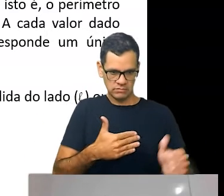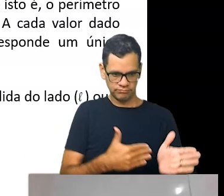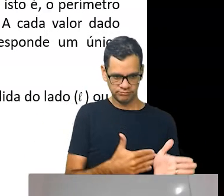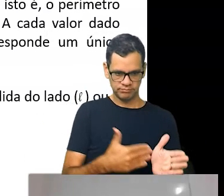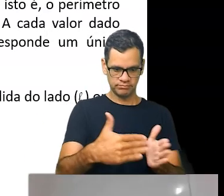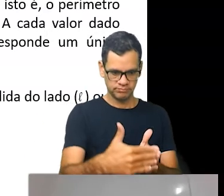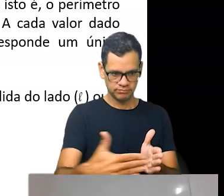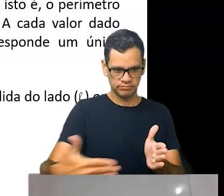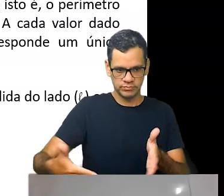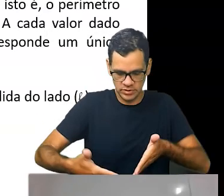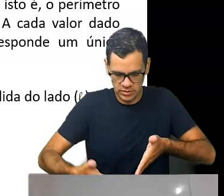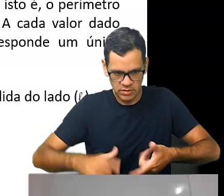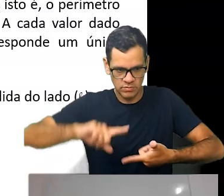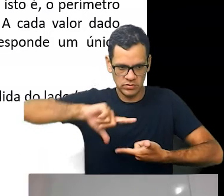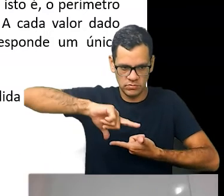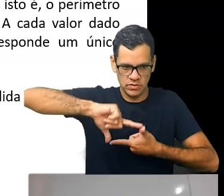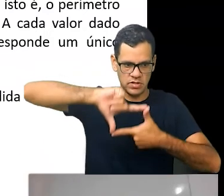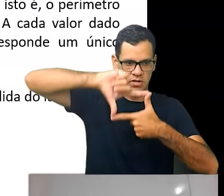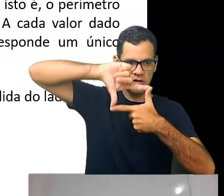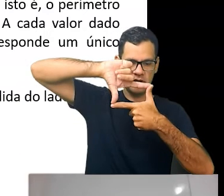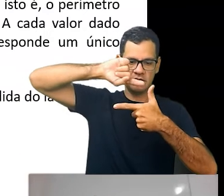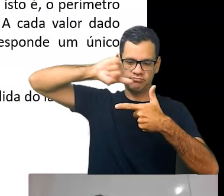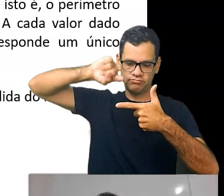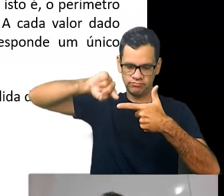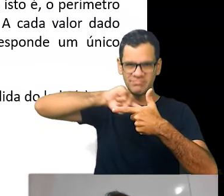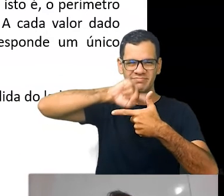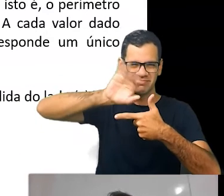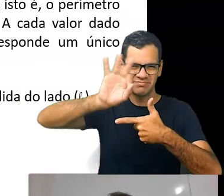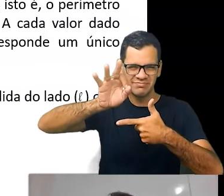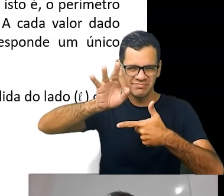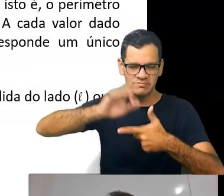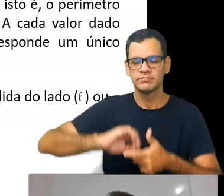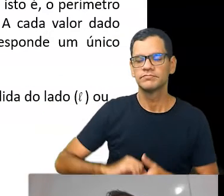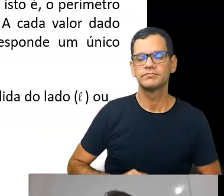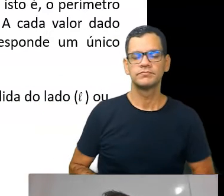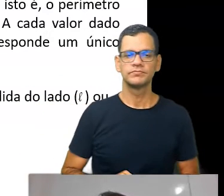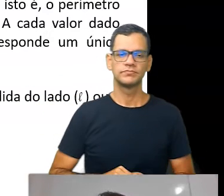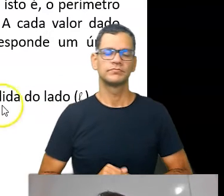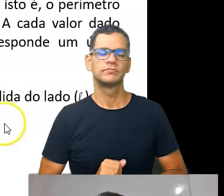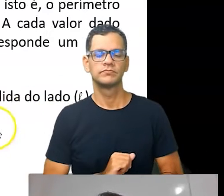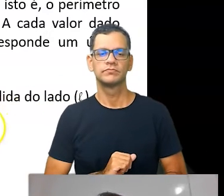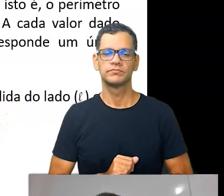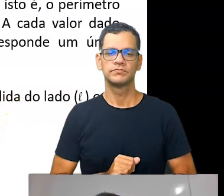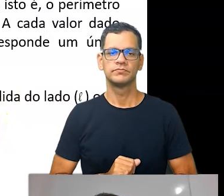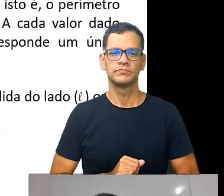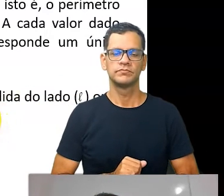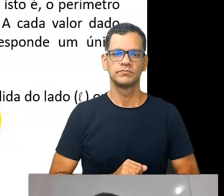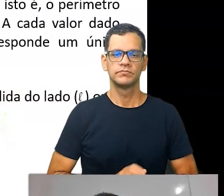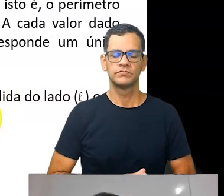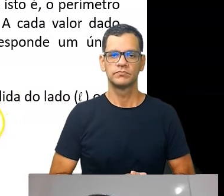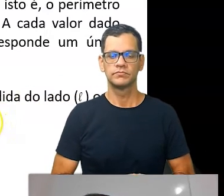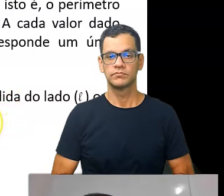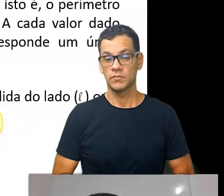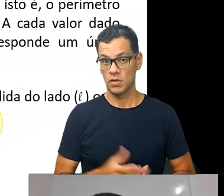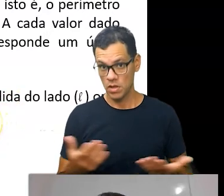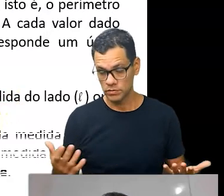E perímetro é somar os 4 lados do quadrado, né? Então, por isso que essa fórmula aí, ó. Perímetro que é igual a 4 vezes a